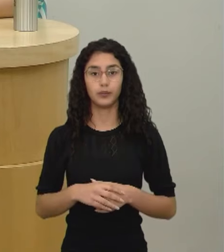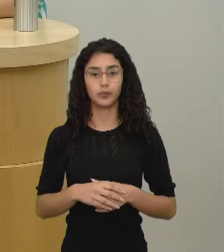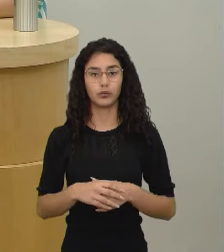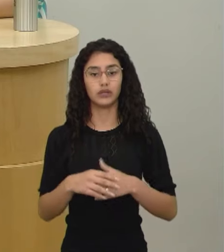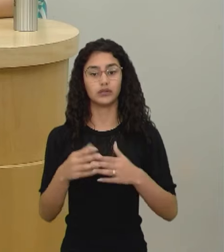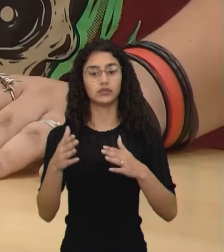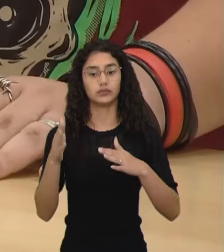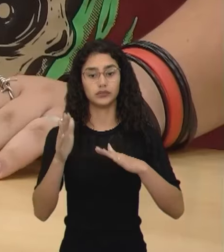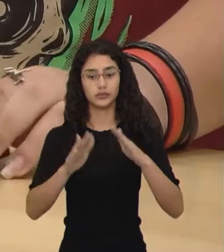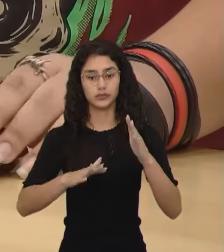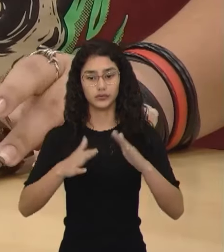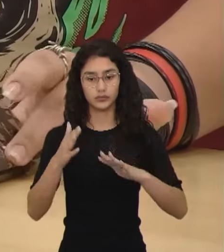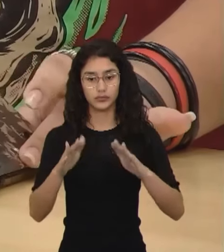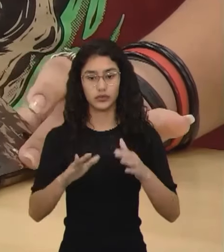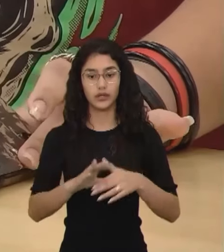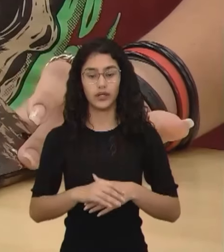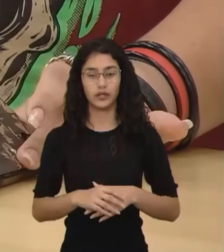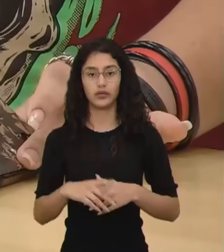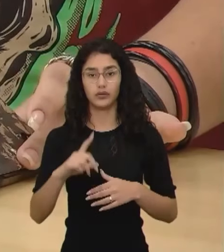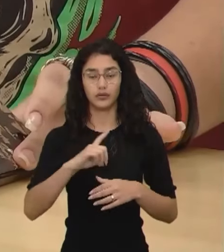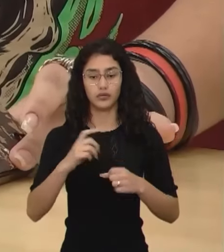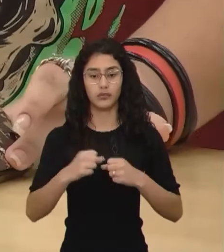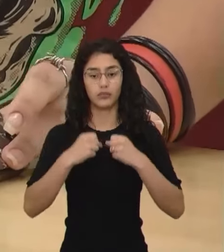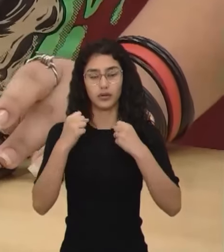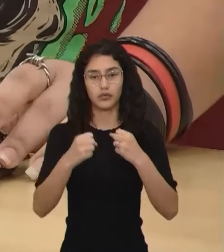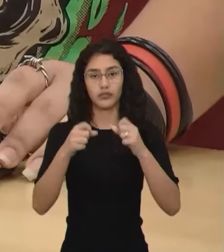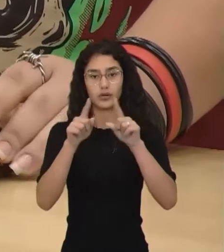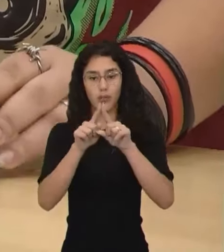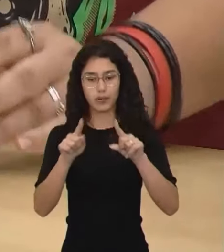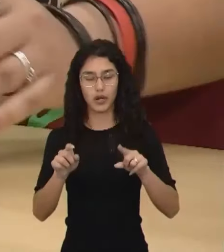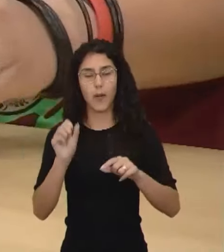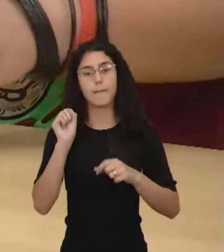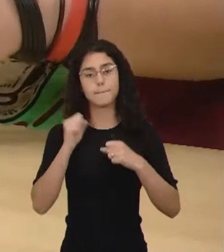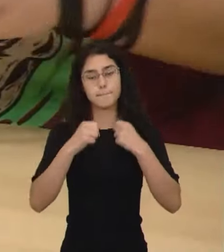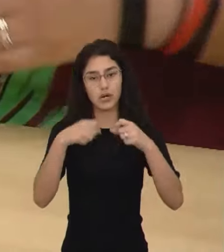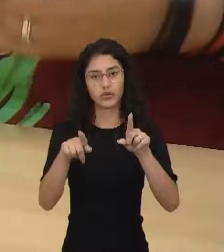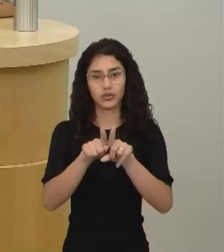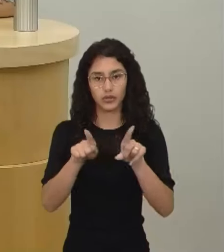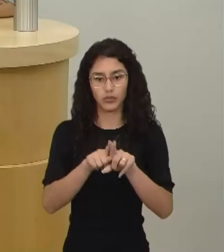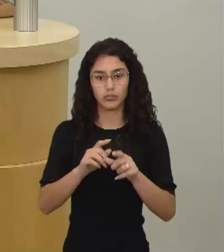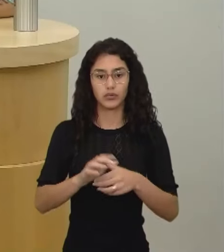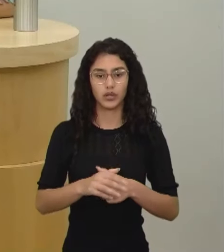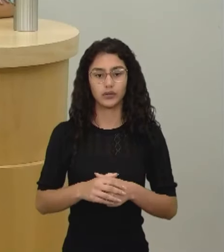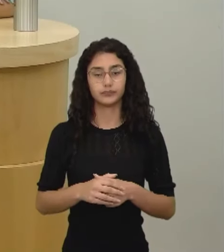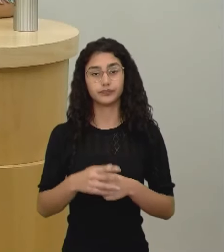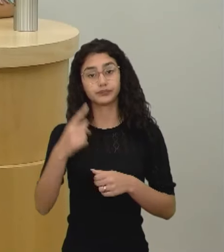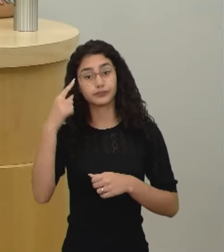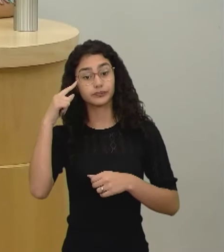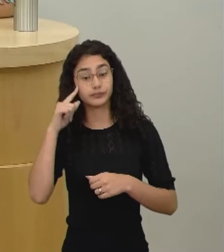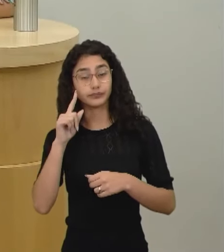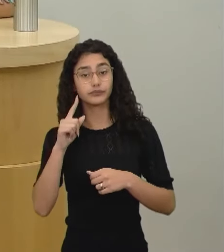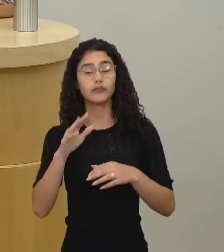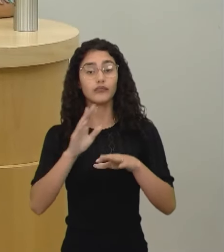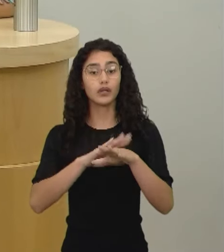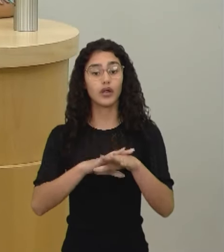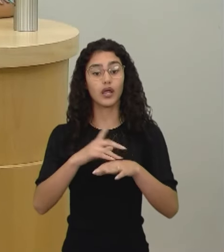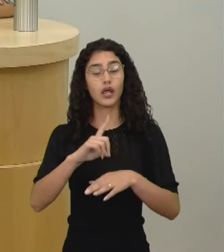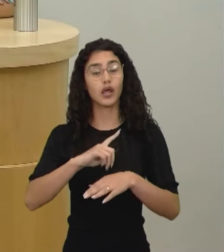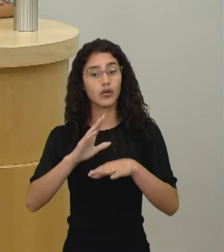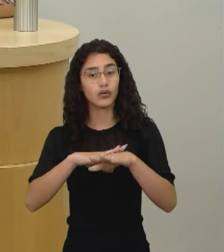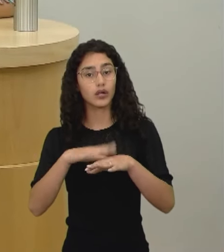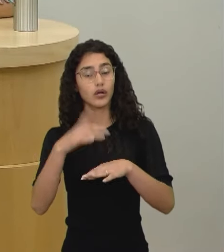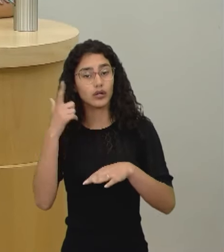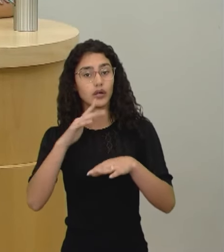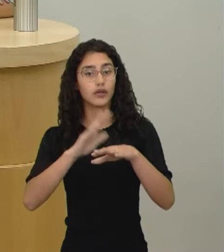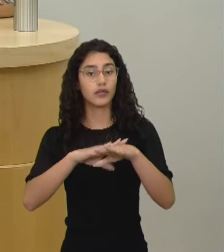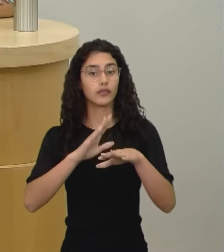argola meio grande. Mas você pode fazer um plano inclinado só assim? Pode. Né? A ideia é você, com o que você tem em casa, consiga fazer um